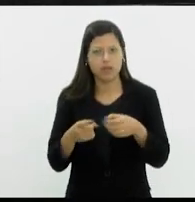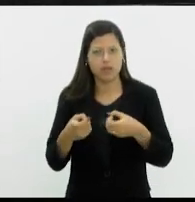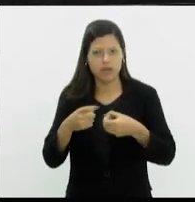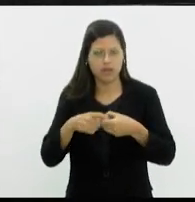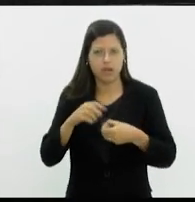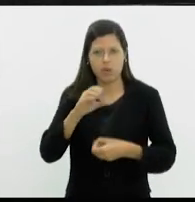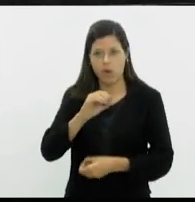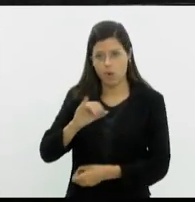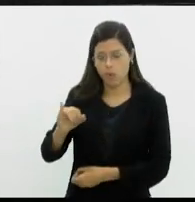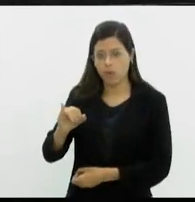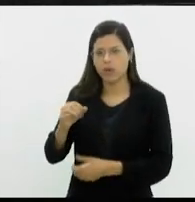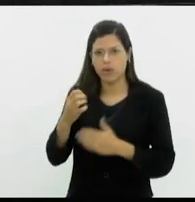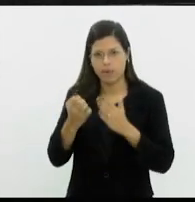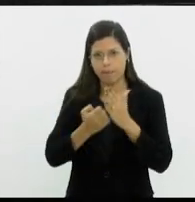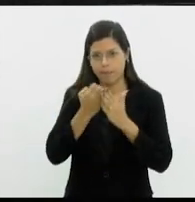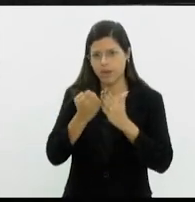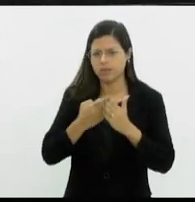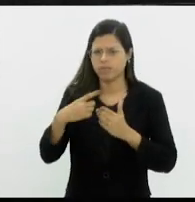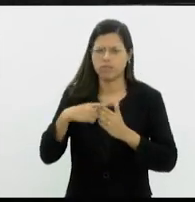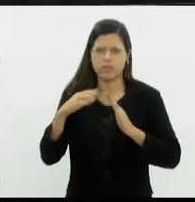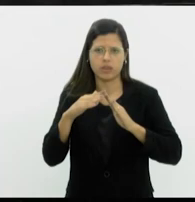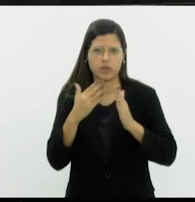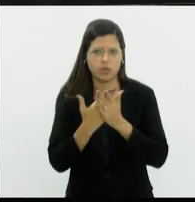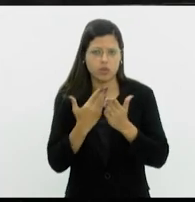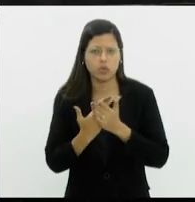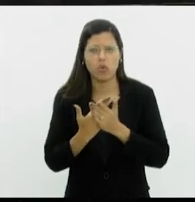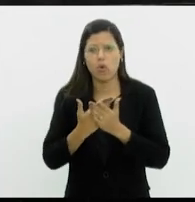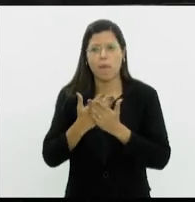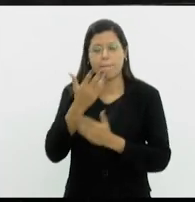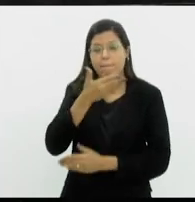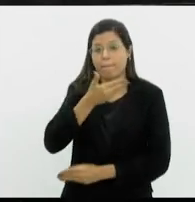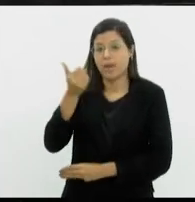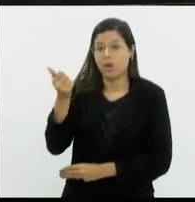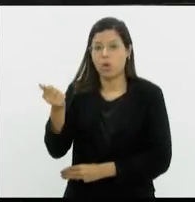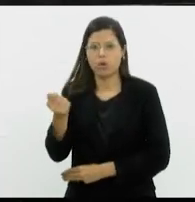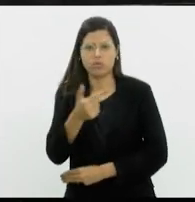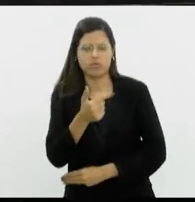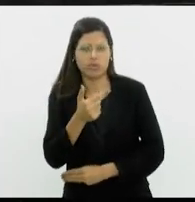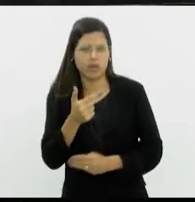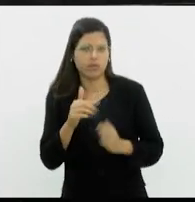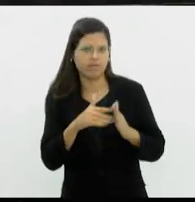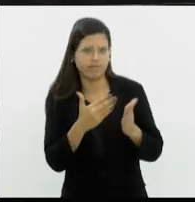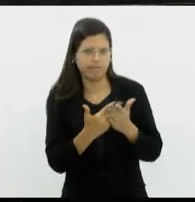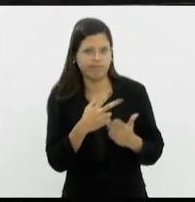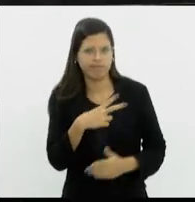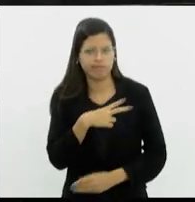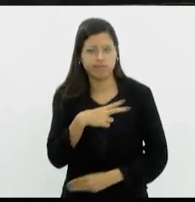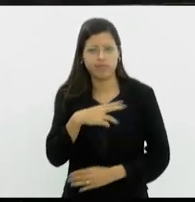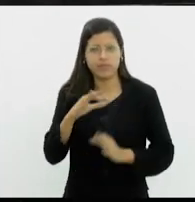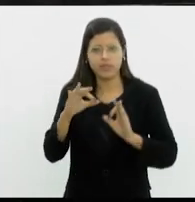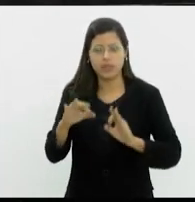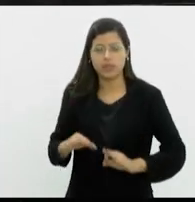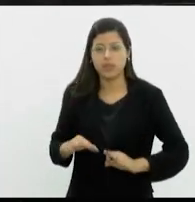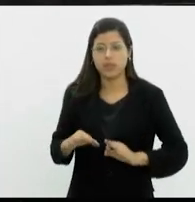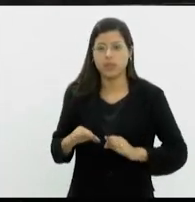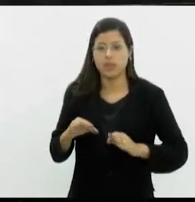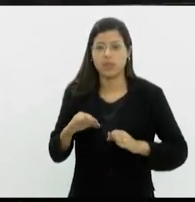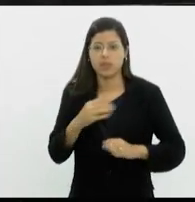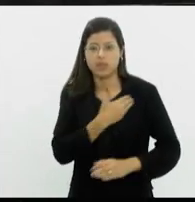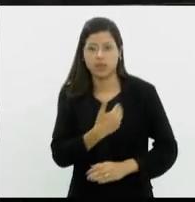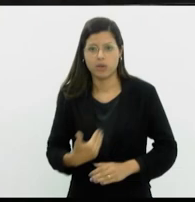são infinitamente melhores do que as escolas privadas. Isso é a certeza de que o poder público, quando